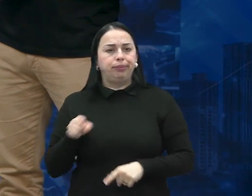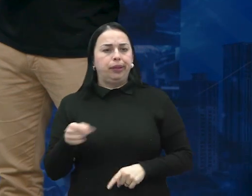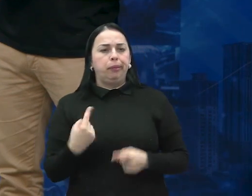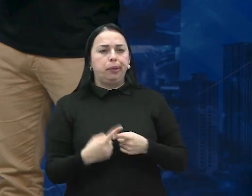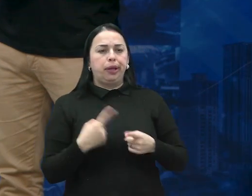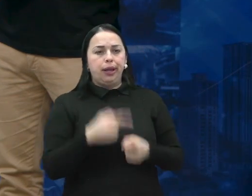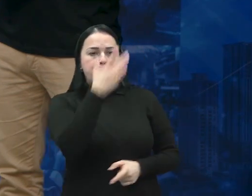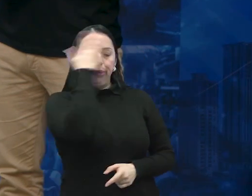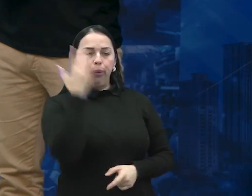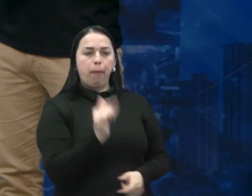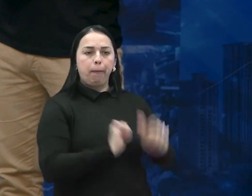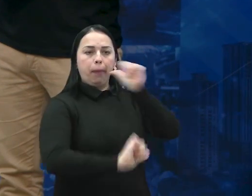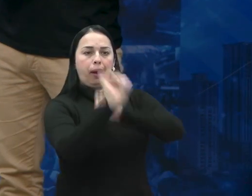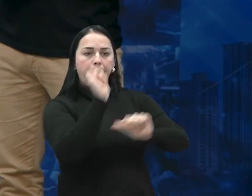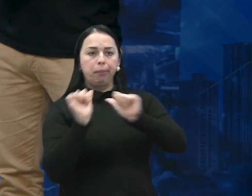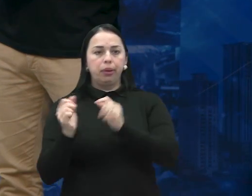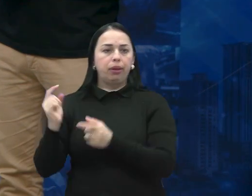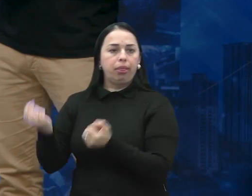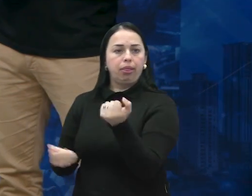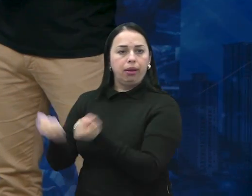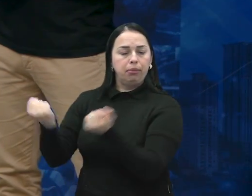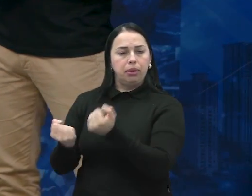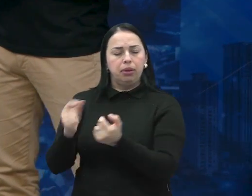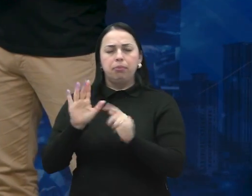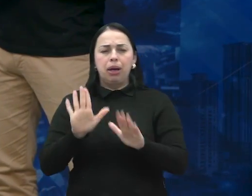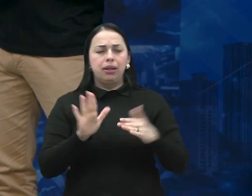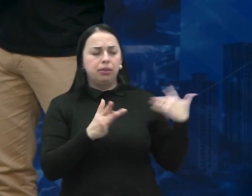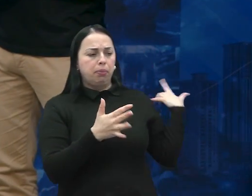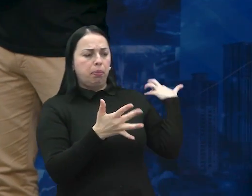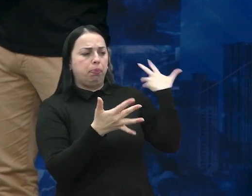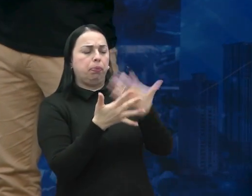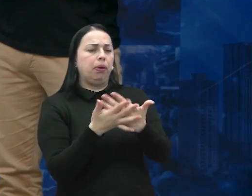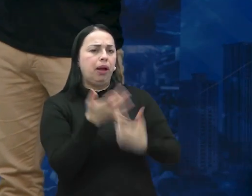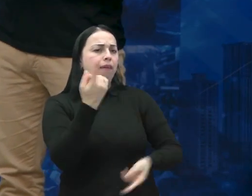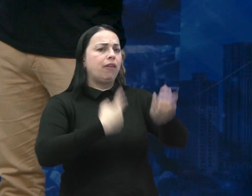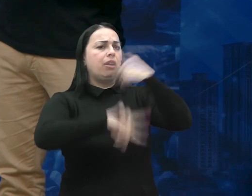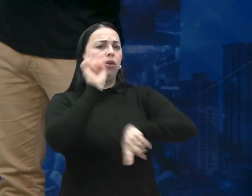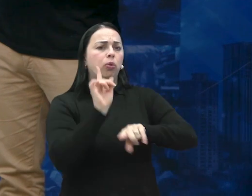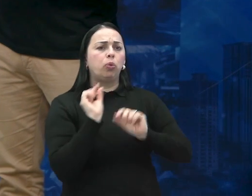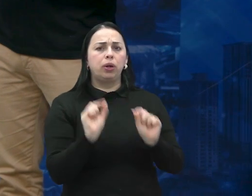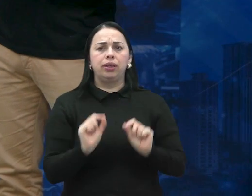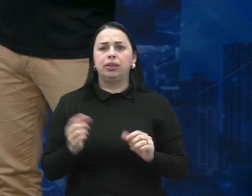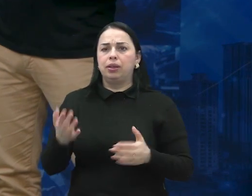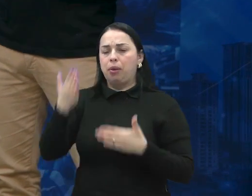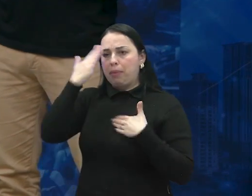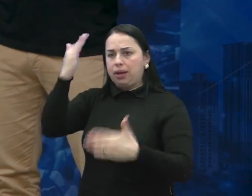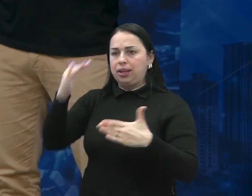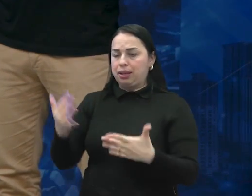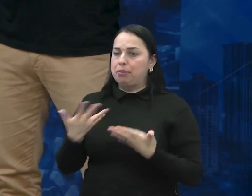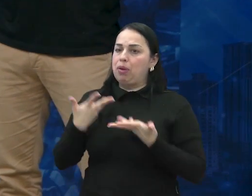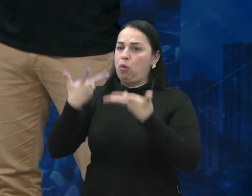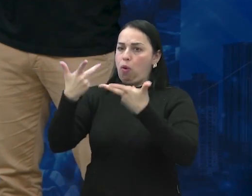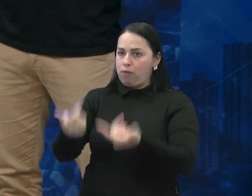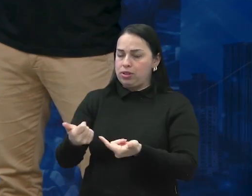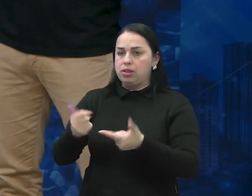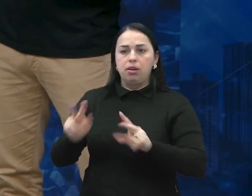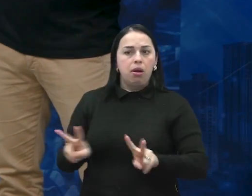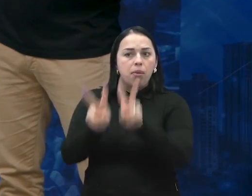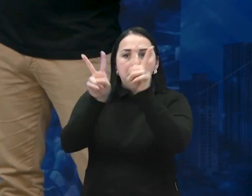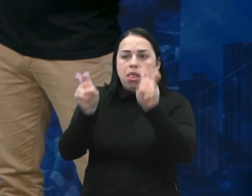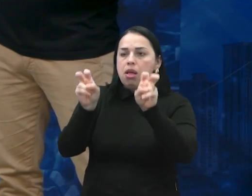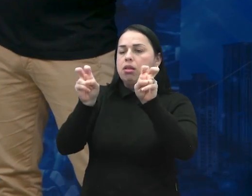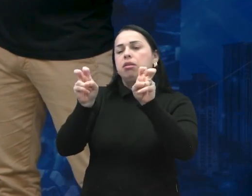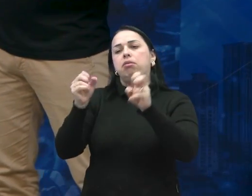dirigir, beber. Quais são os avanços que a gente teve nesse período? Bom, obrigado pelo convite, Paulo. É um prazer estar aqui falando sobre um assunto que é